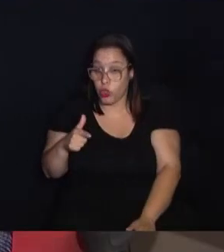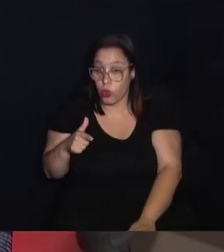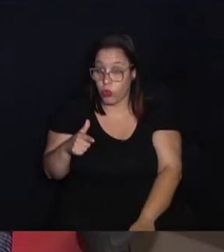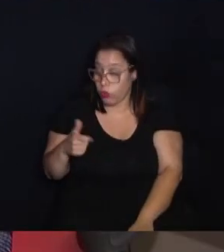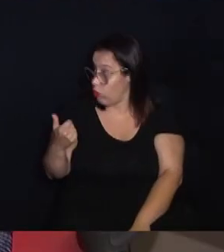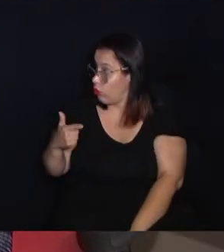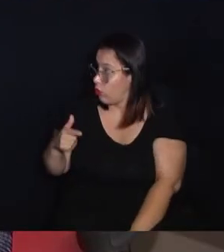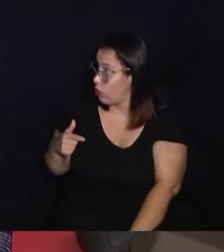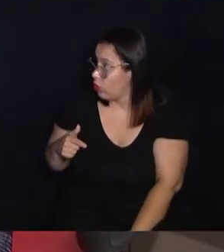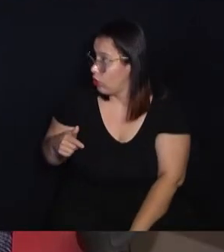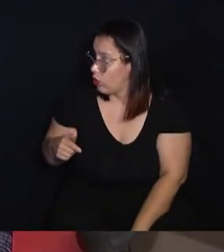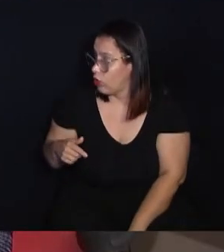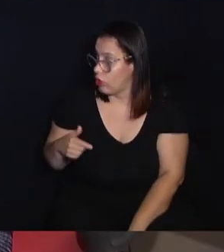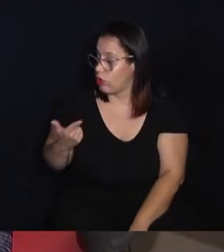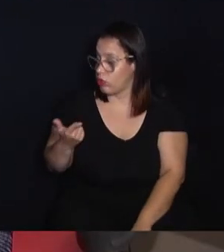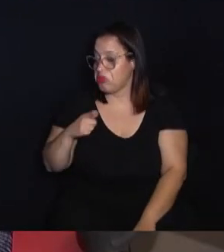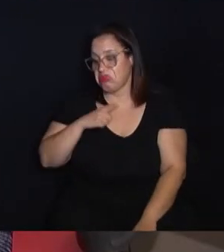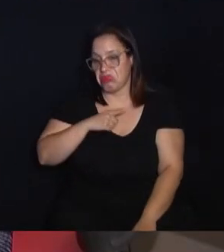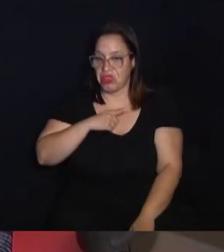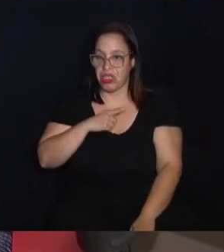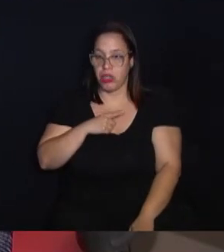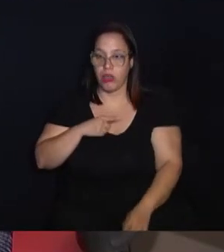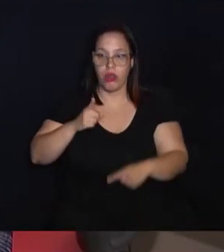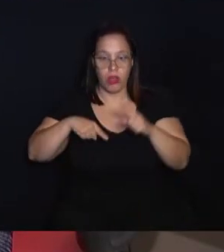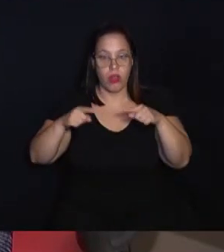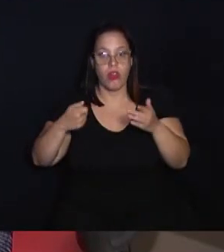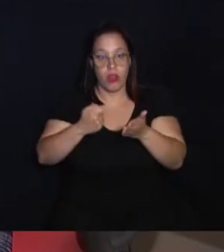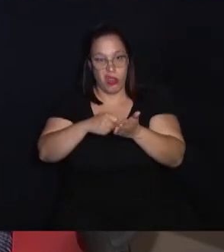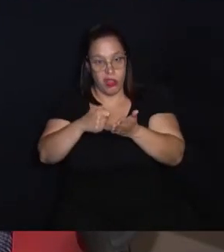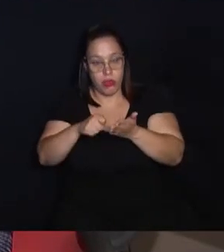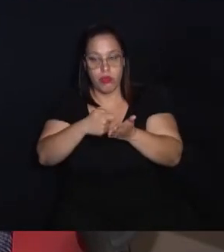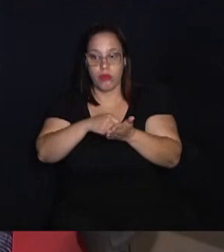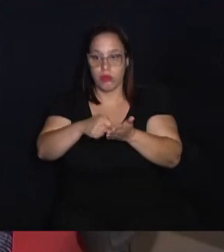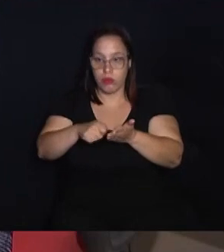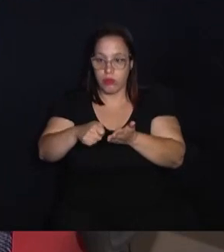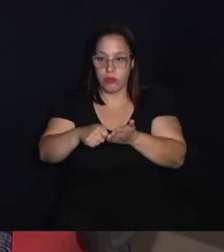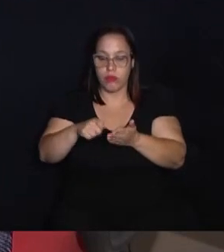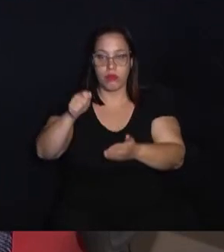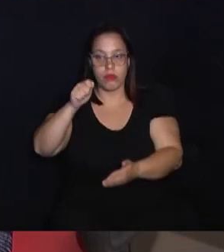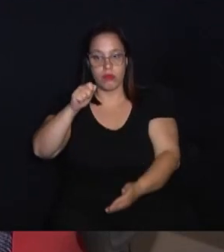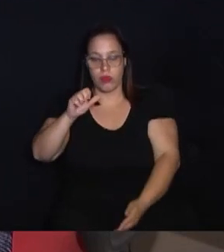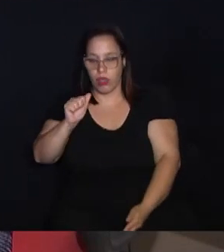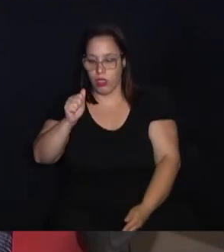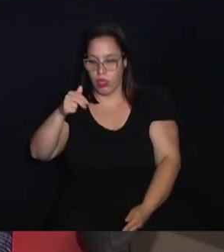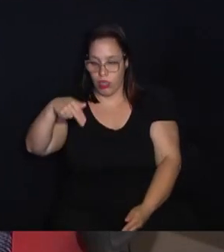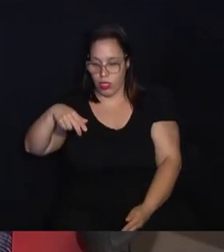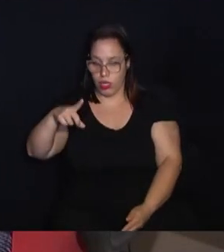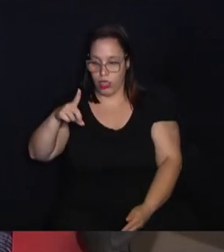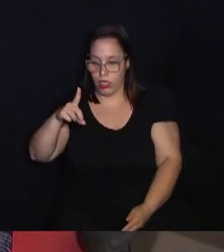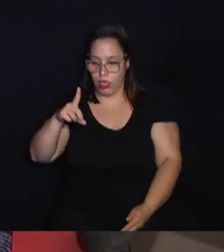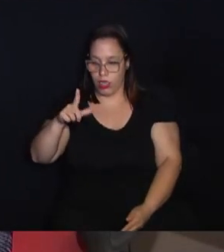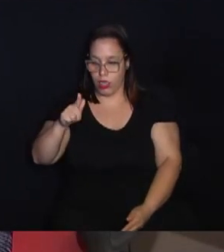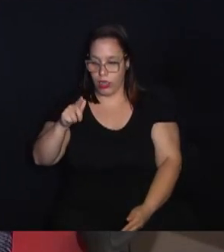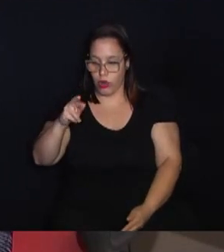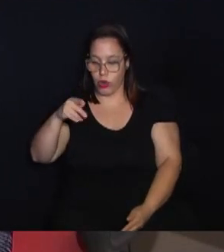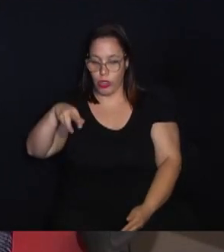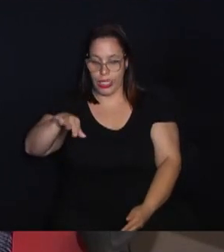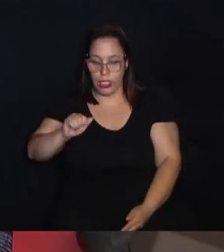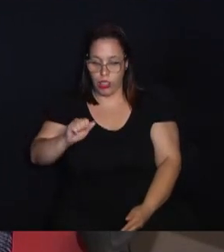obviamente. Inclusive tem vários autores e autoras angolanas, moçambicanos, mas também da